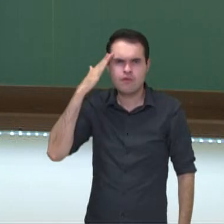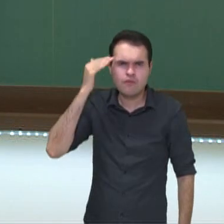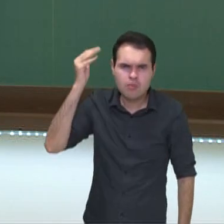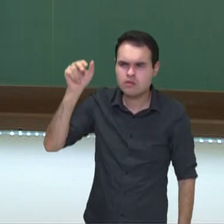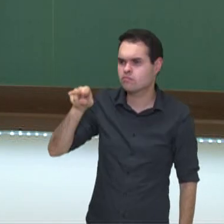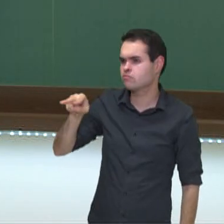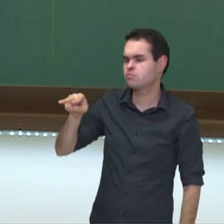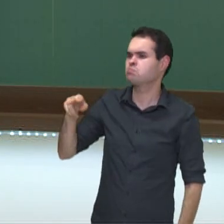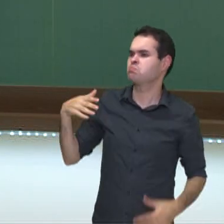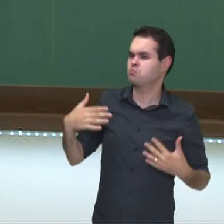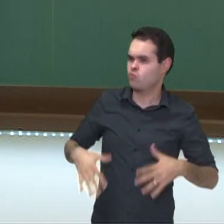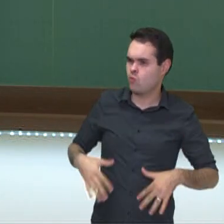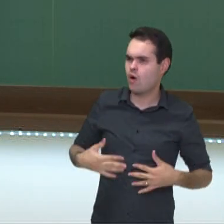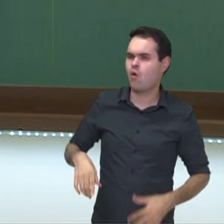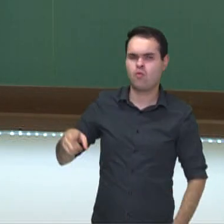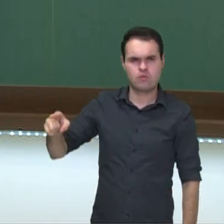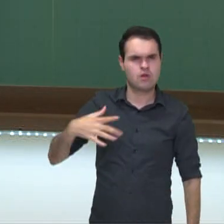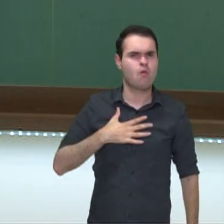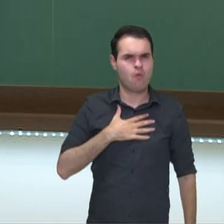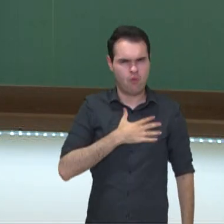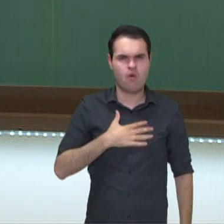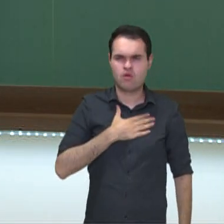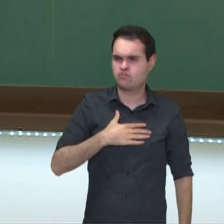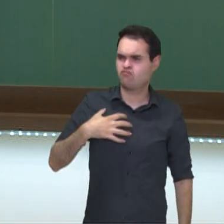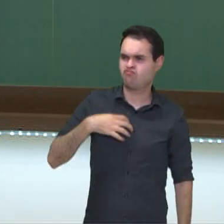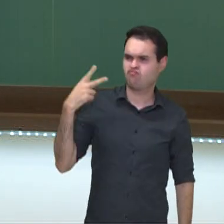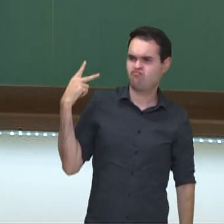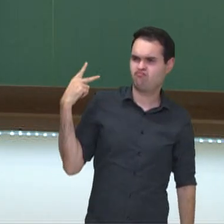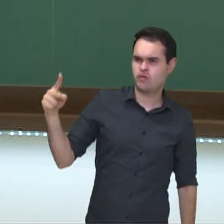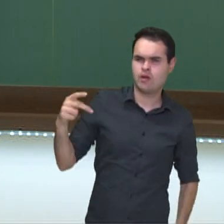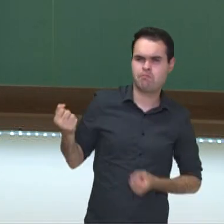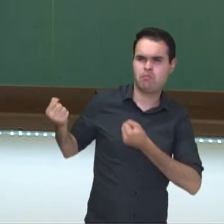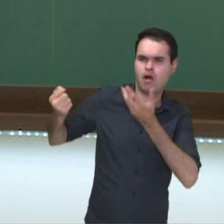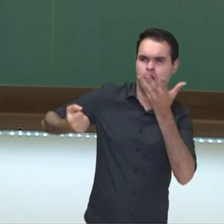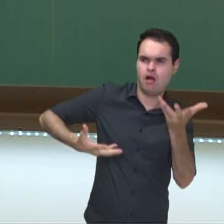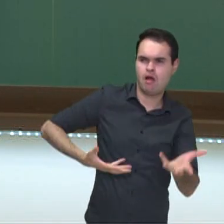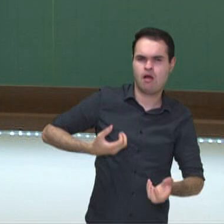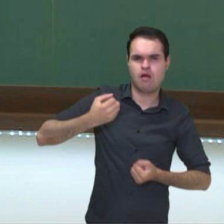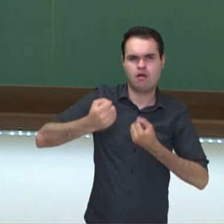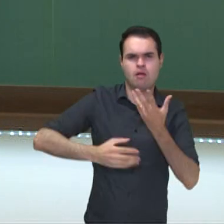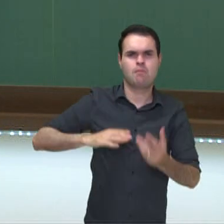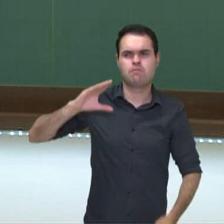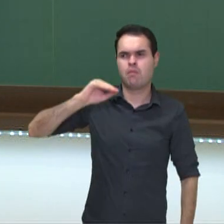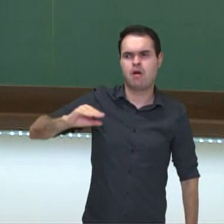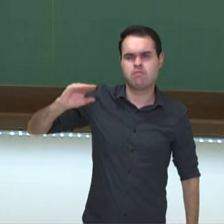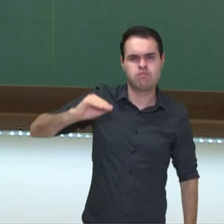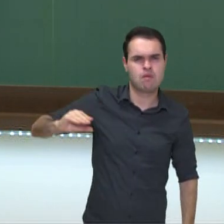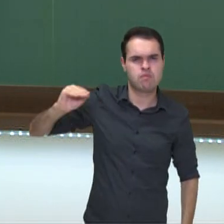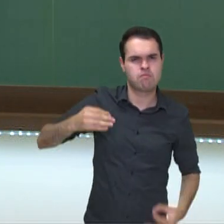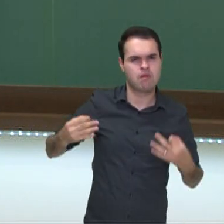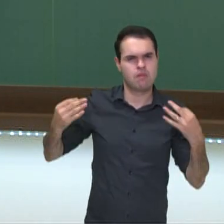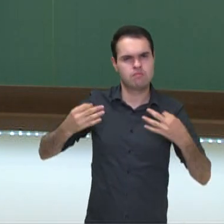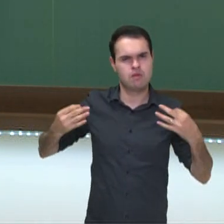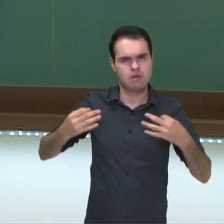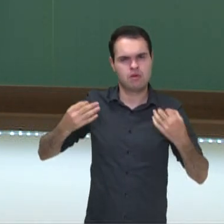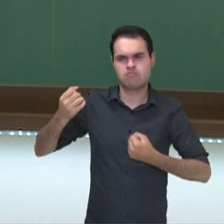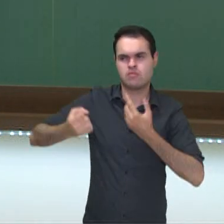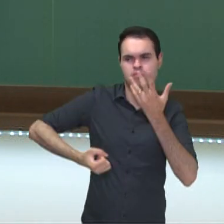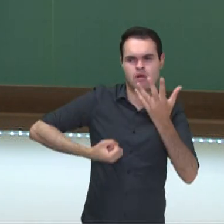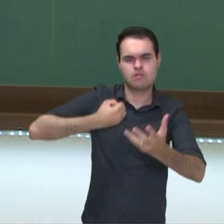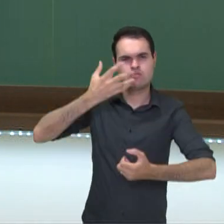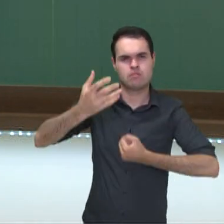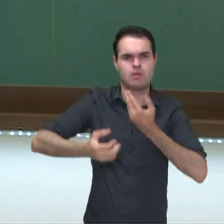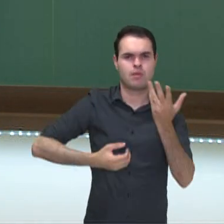você entenda, né, que possui essa capacidade da boa locução, da boa expressão